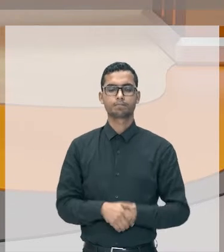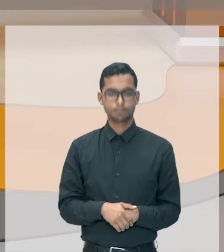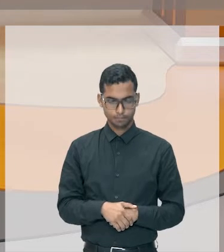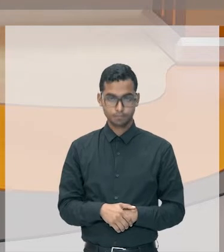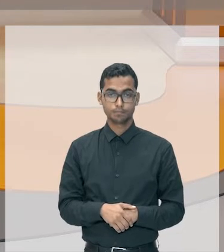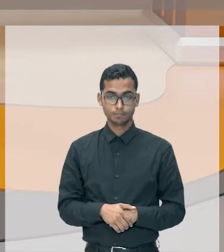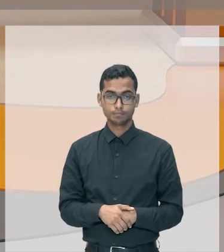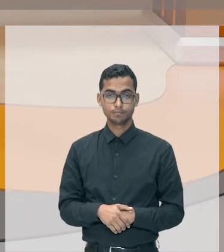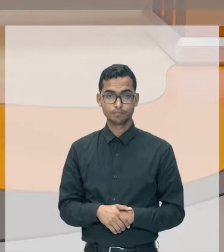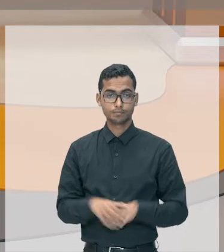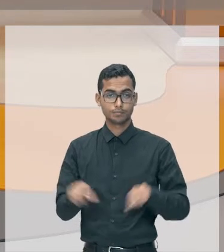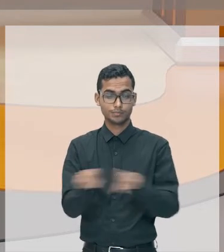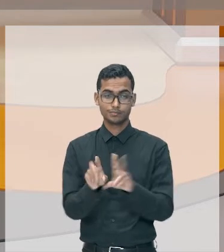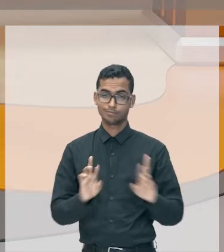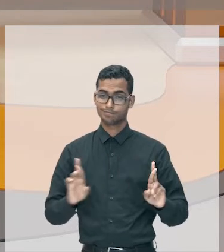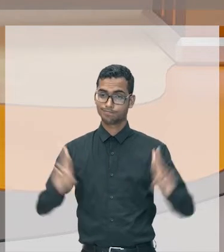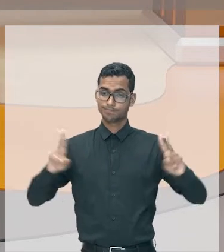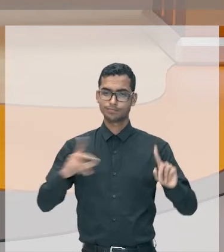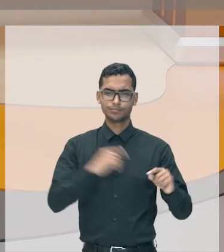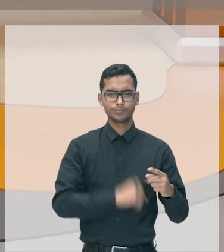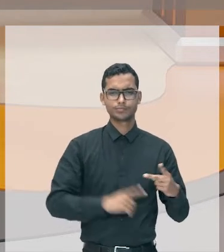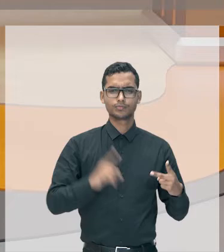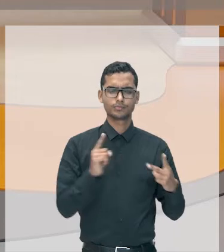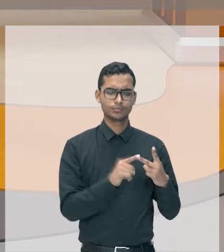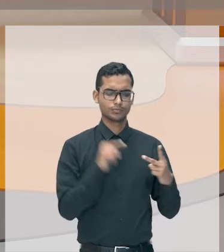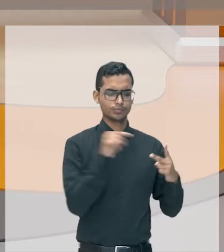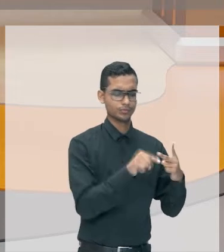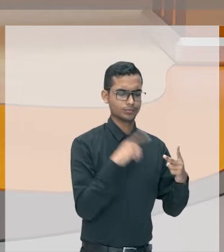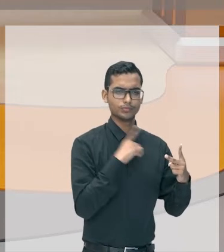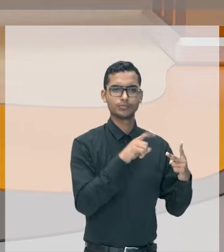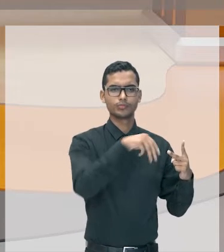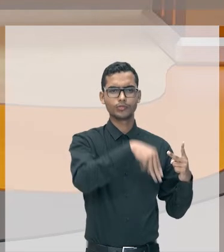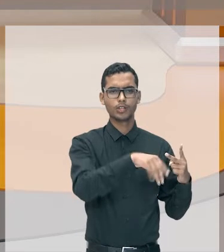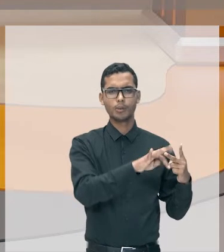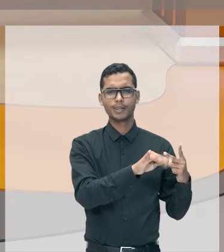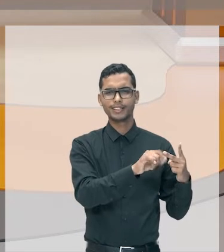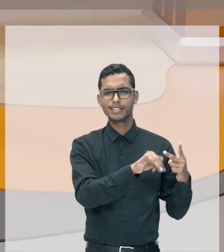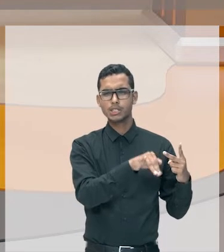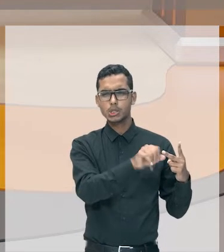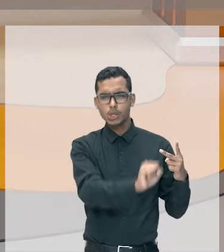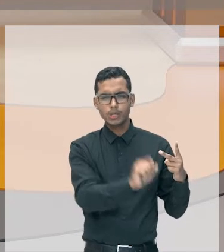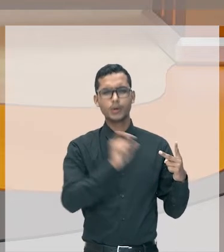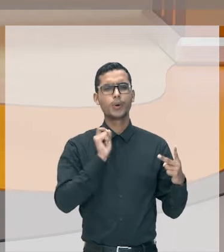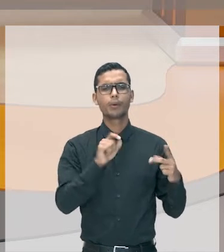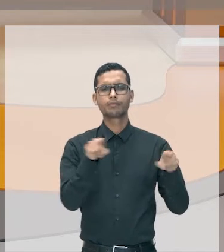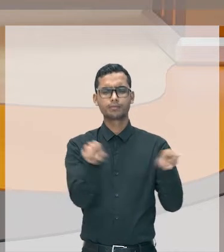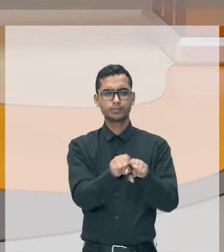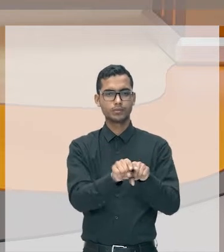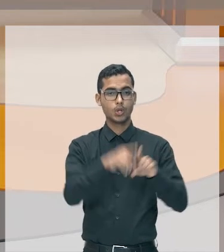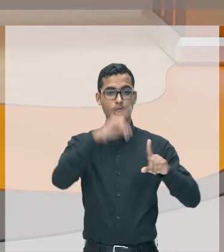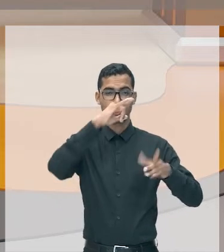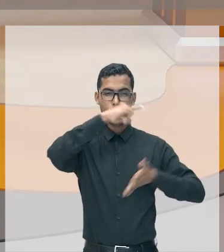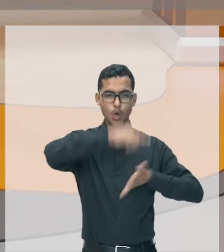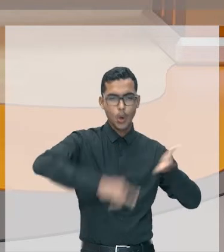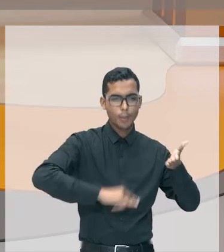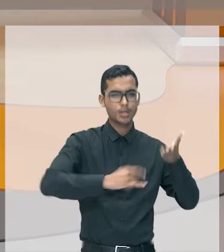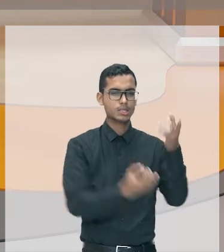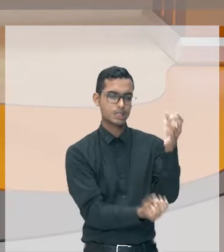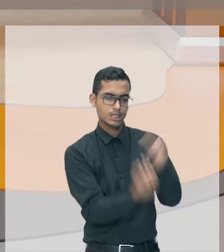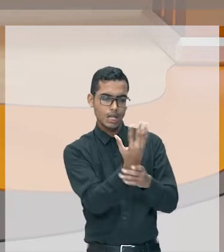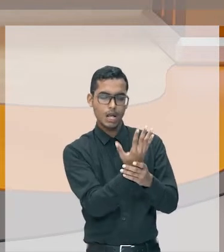a gente tem aqui as fontes materiais, que são os documentos ou objetos físicos produzidos por